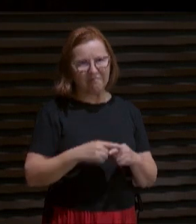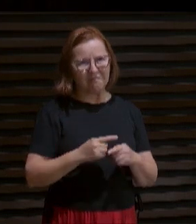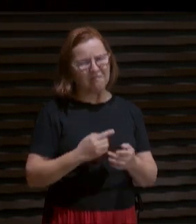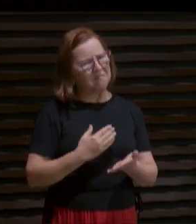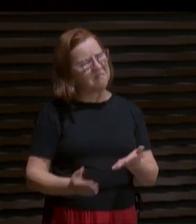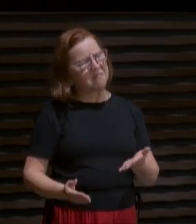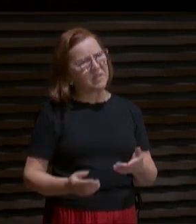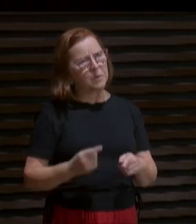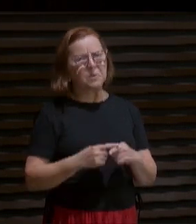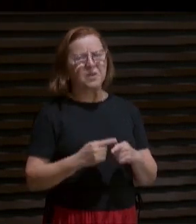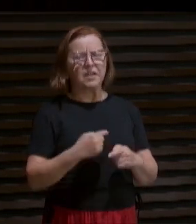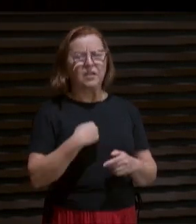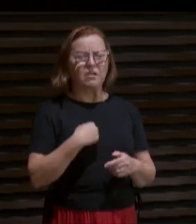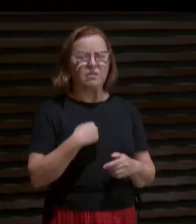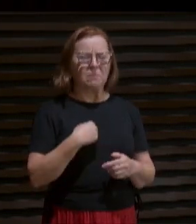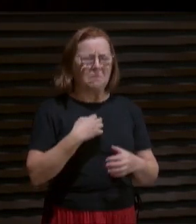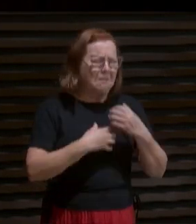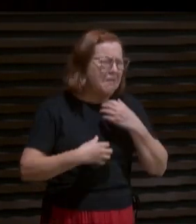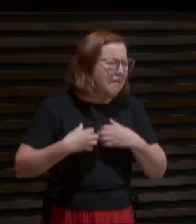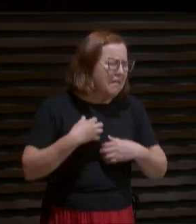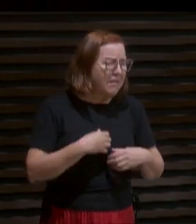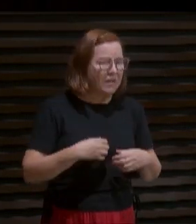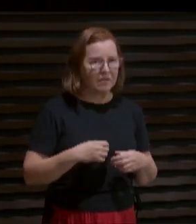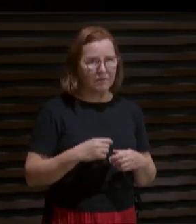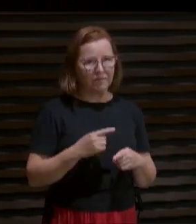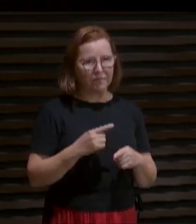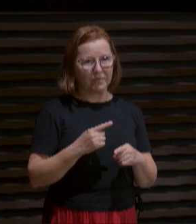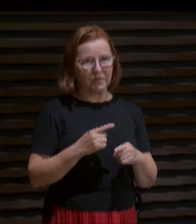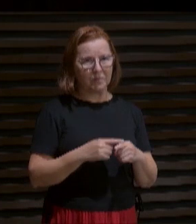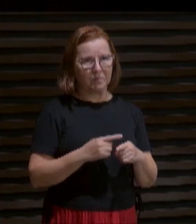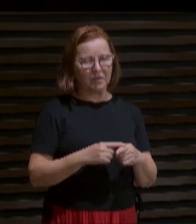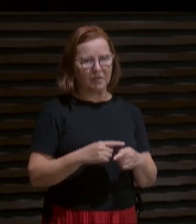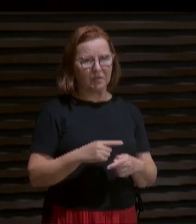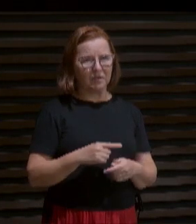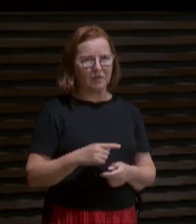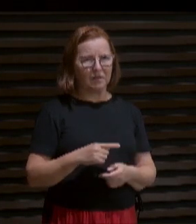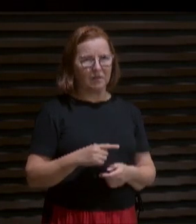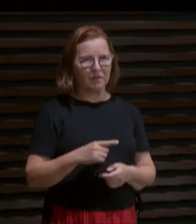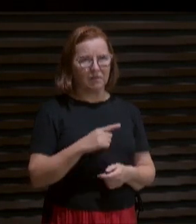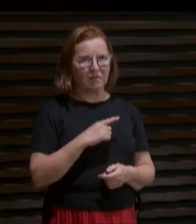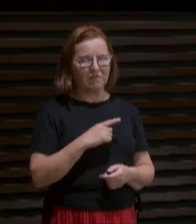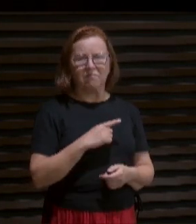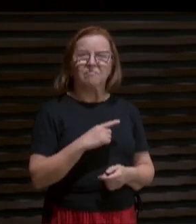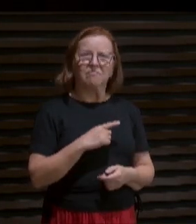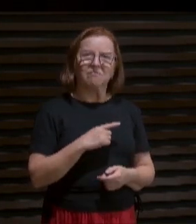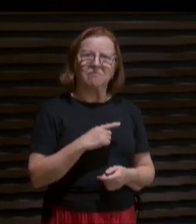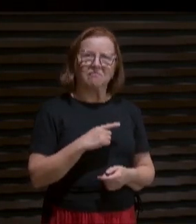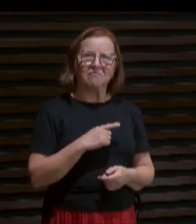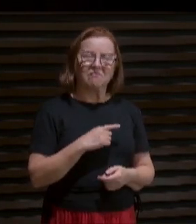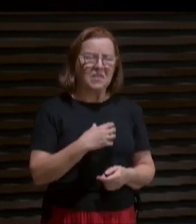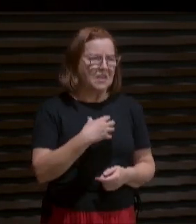Por que eu fico magoado? Porque eu tenho uma sensibilidade exacerbada.